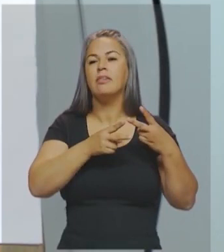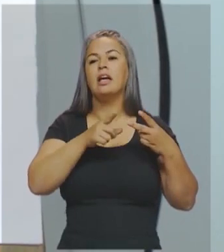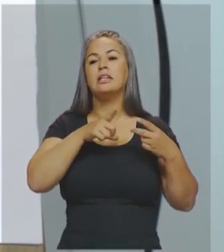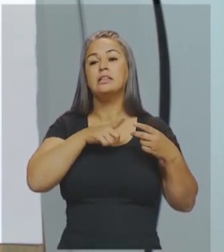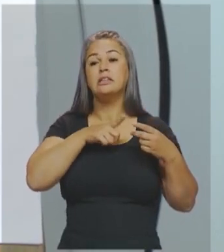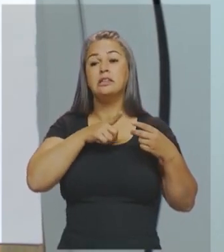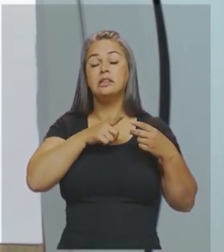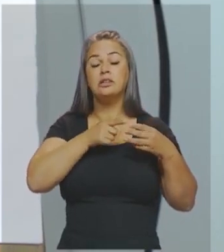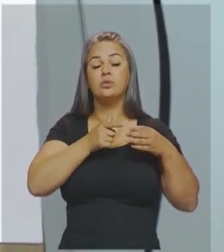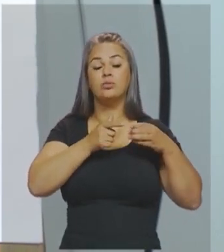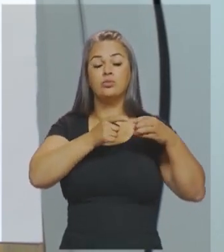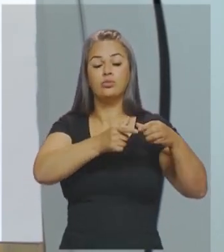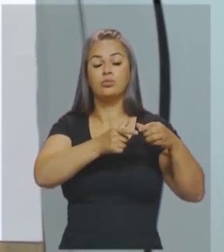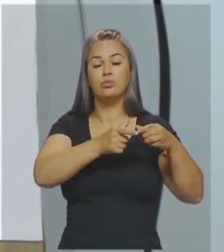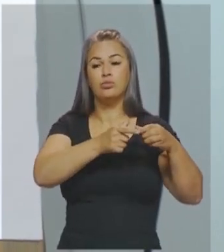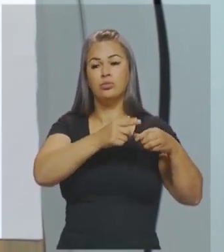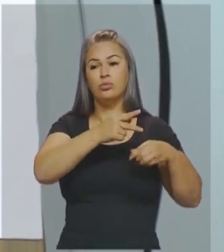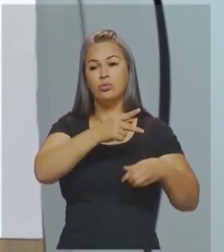posição